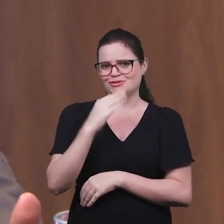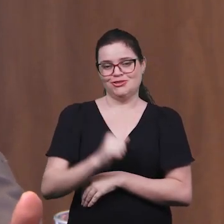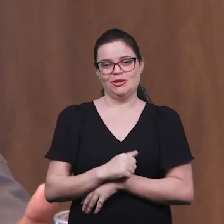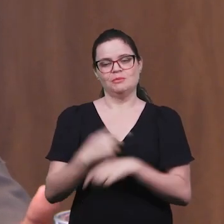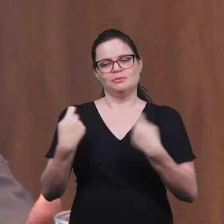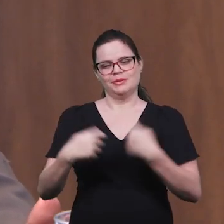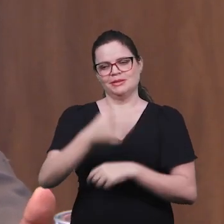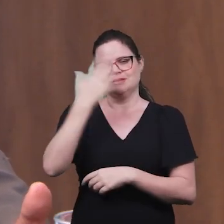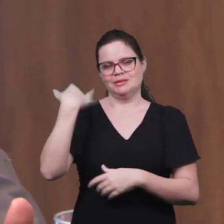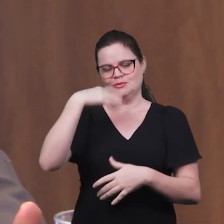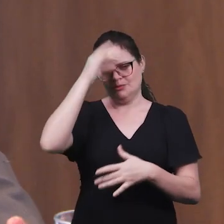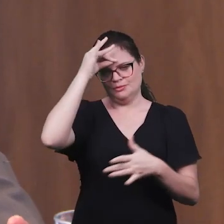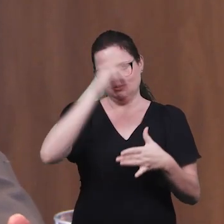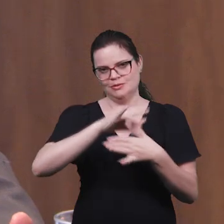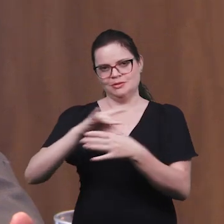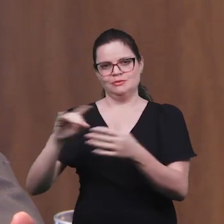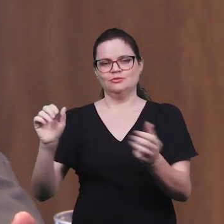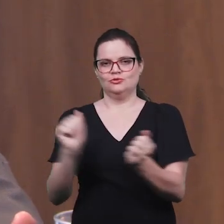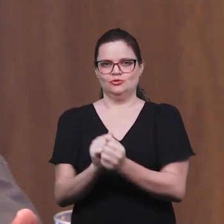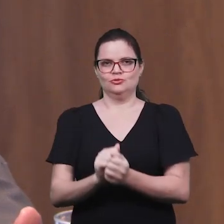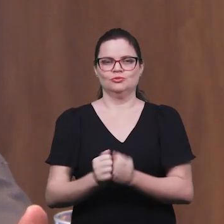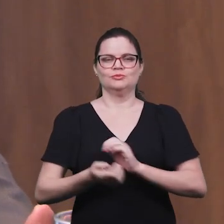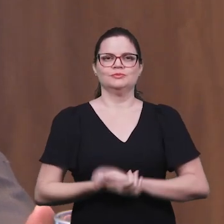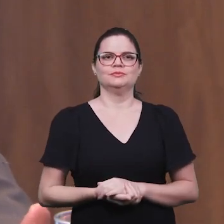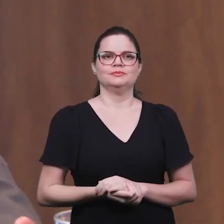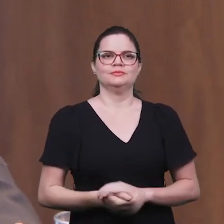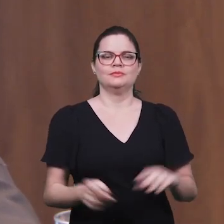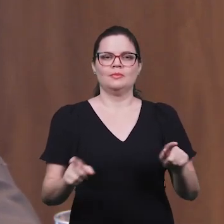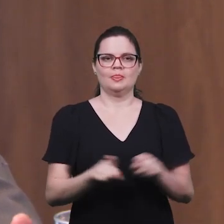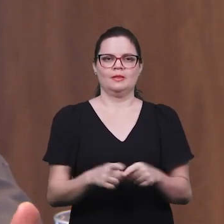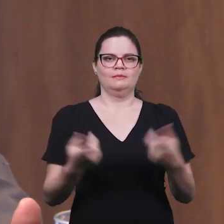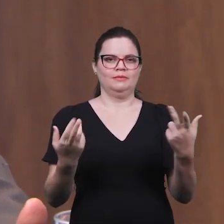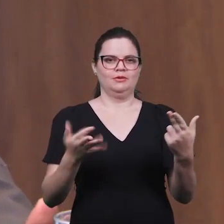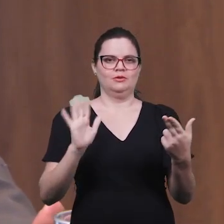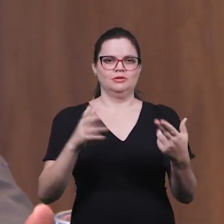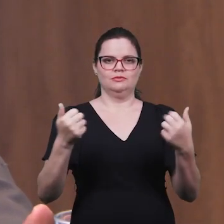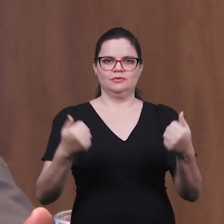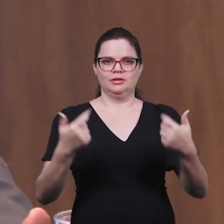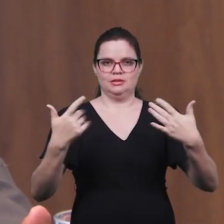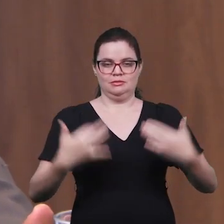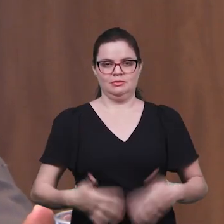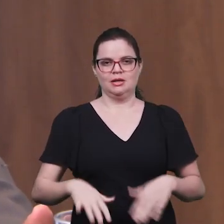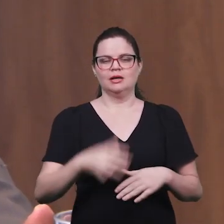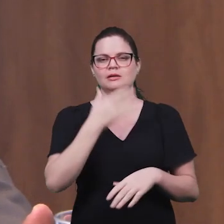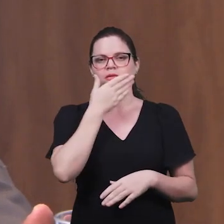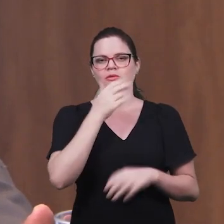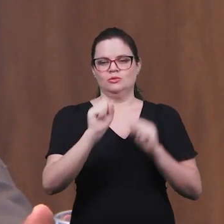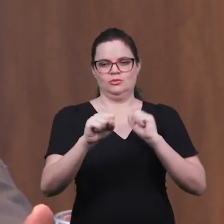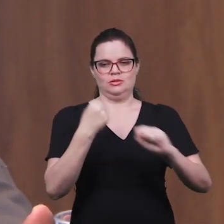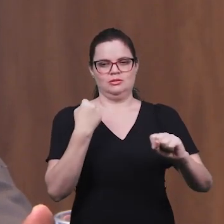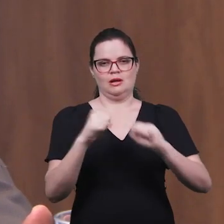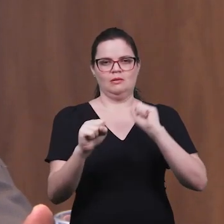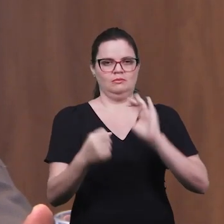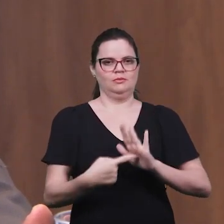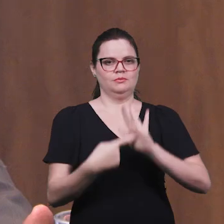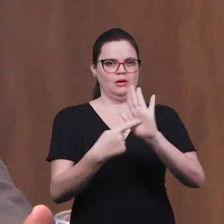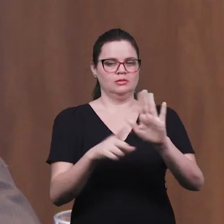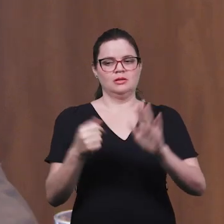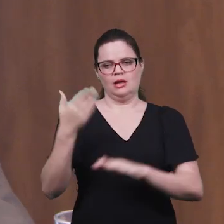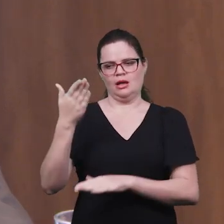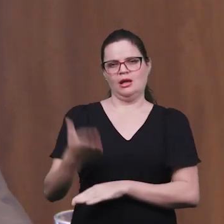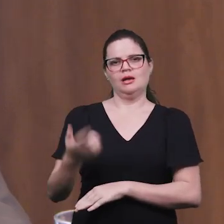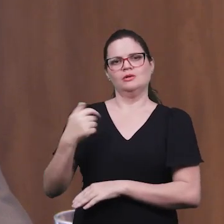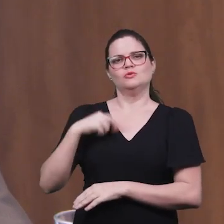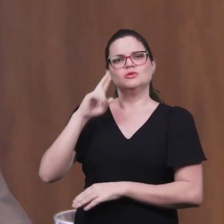não formos auxiliados por Ele. Mas, como diz aqui o salmista, Ele é o